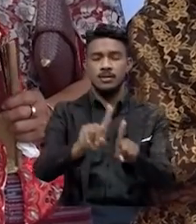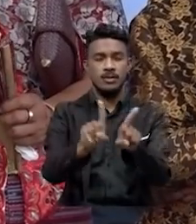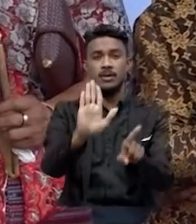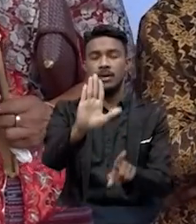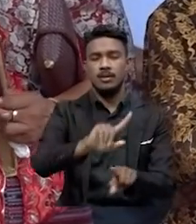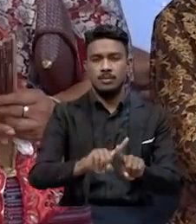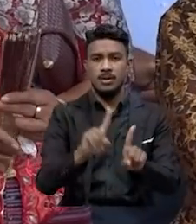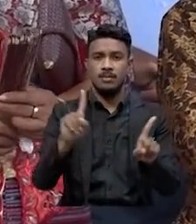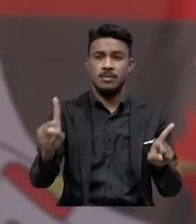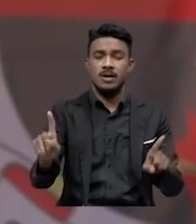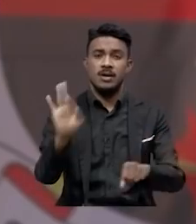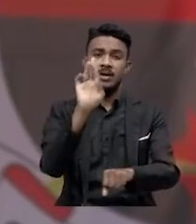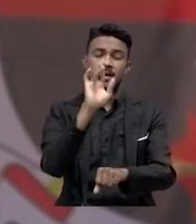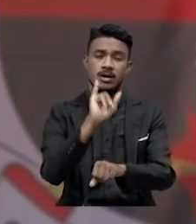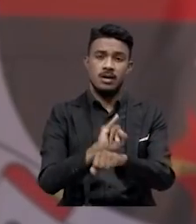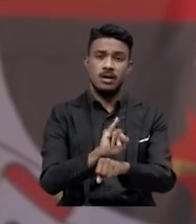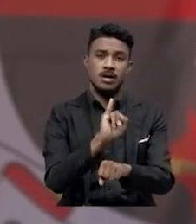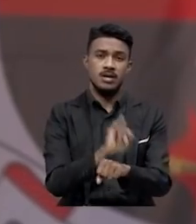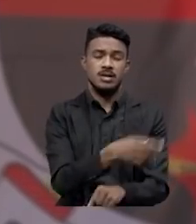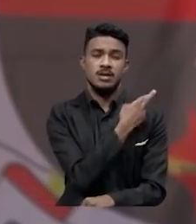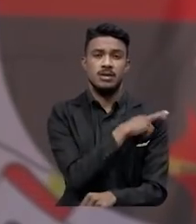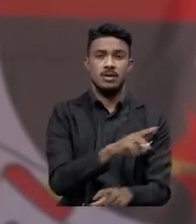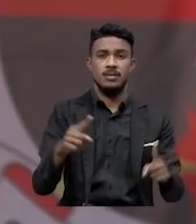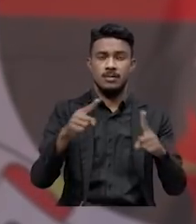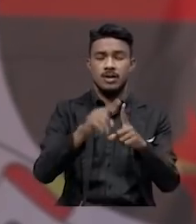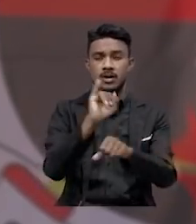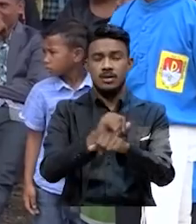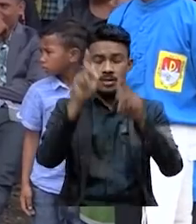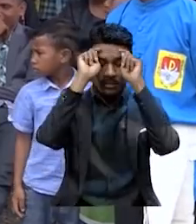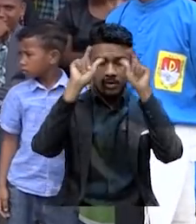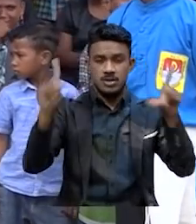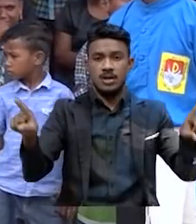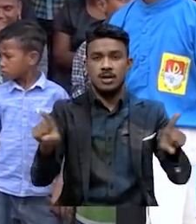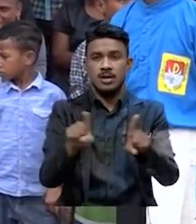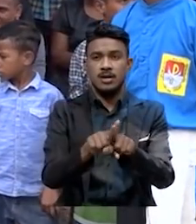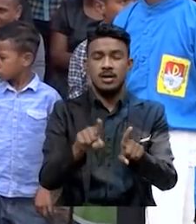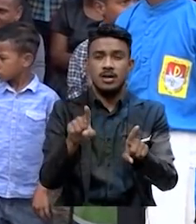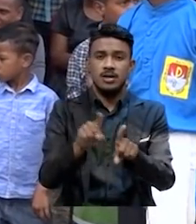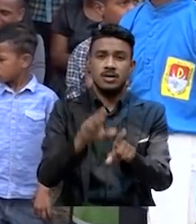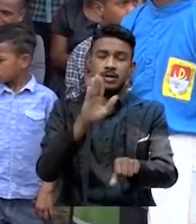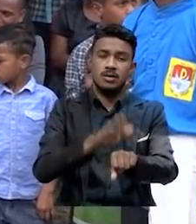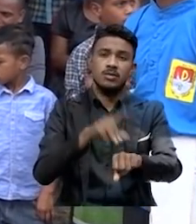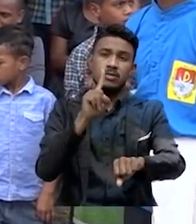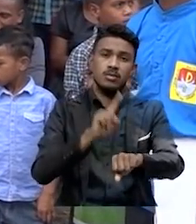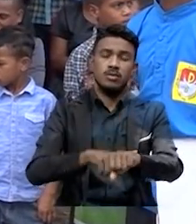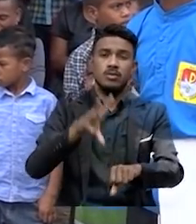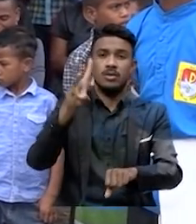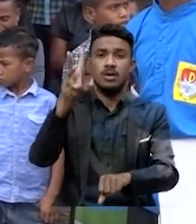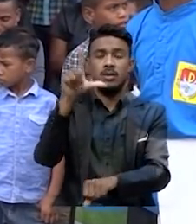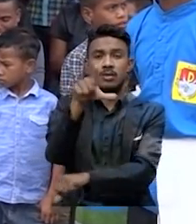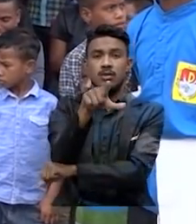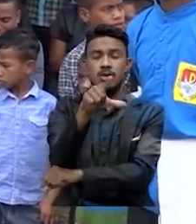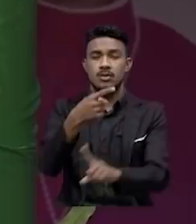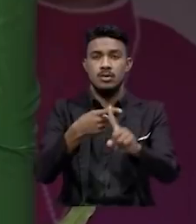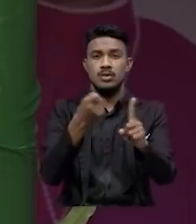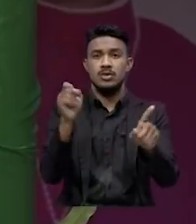Igreja Católica tomak liu-liu kreda Timor-Leste. Hafoin Angelus tukuneng lorokraik husi janela